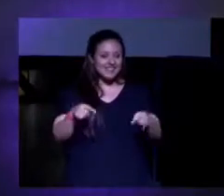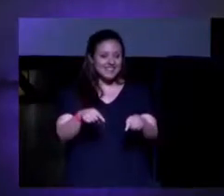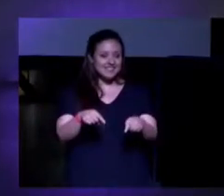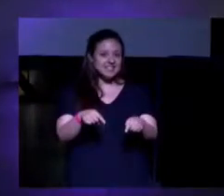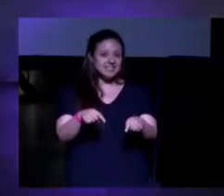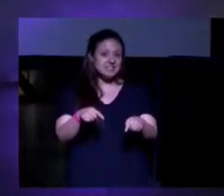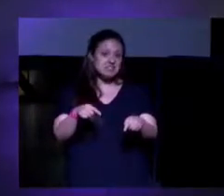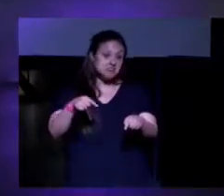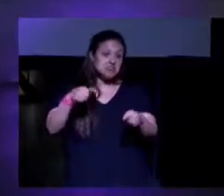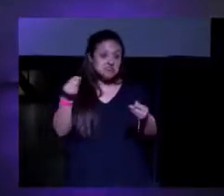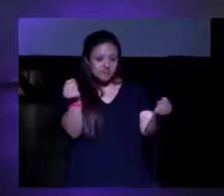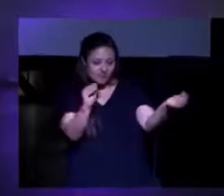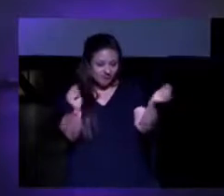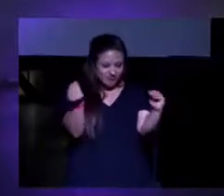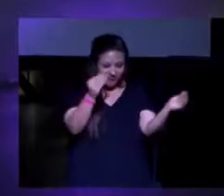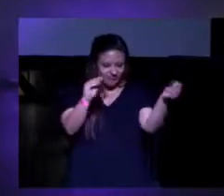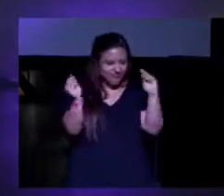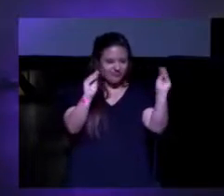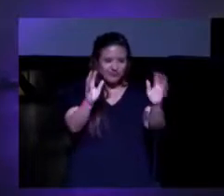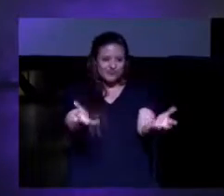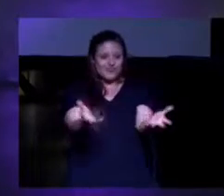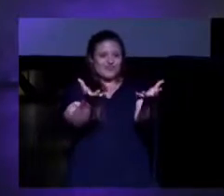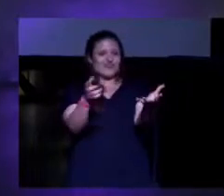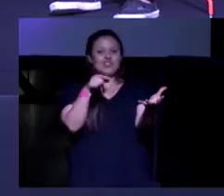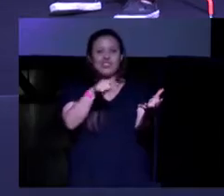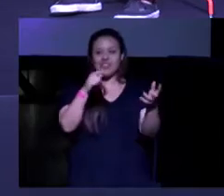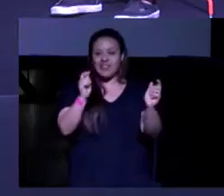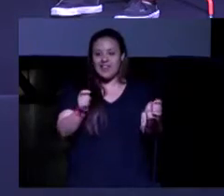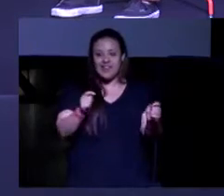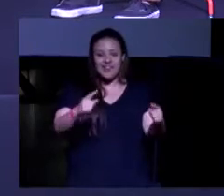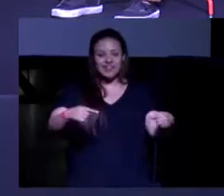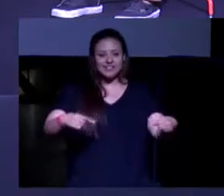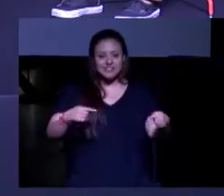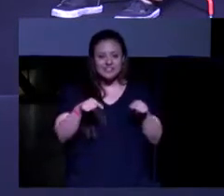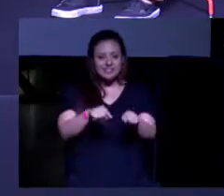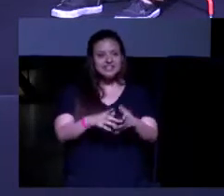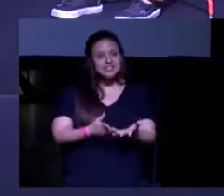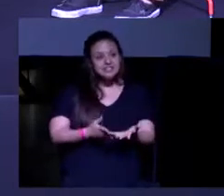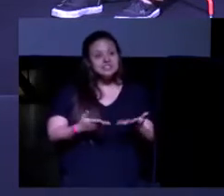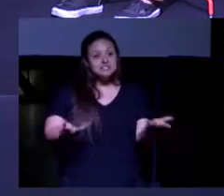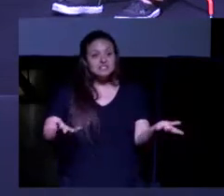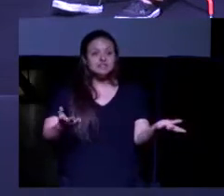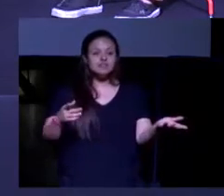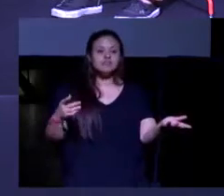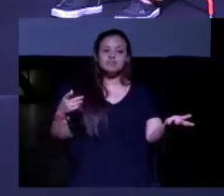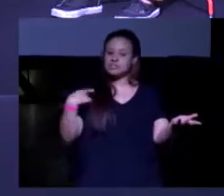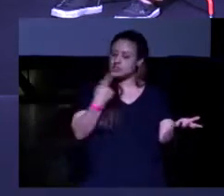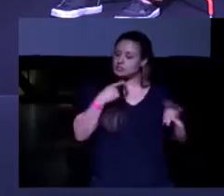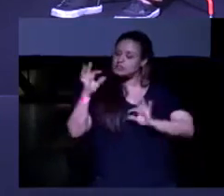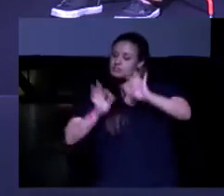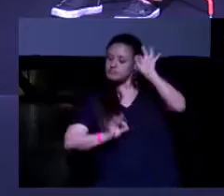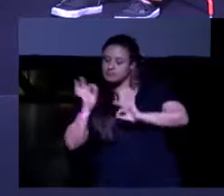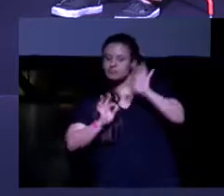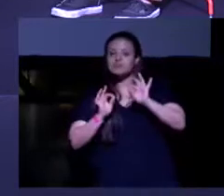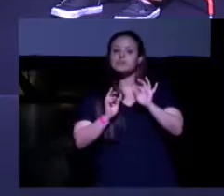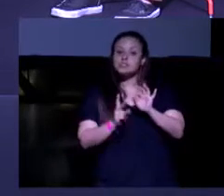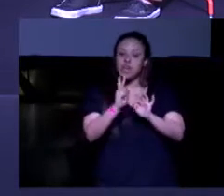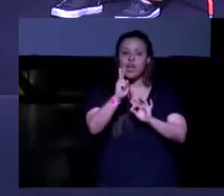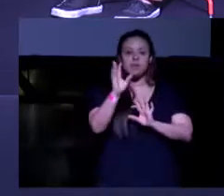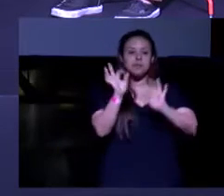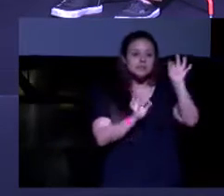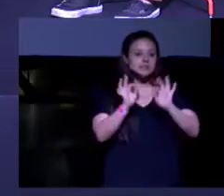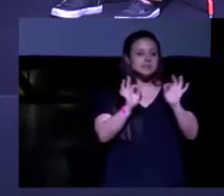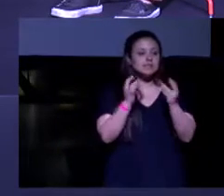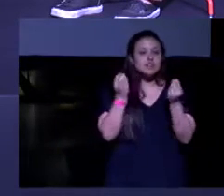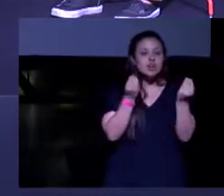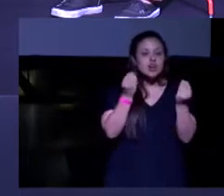assim. É um modo da gente ir sempre criando conteúdo e sempre atingindo novos lugares do